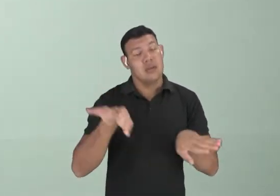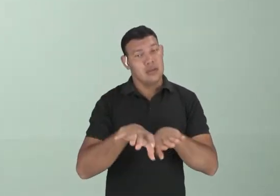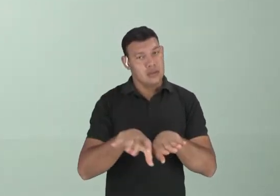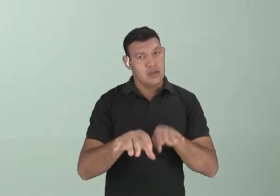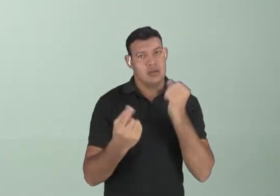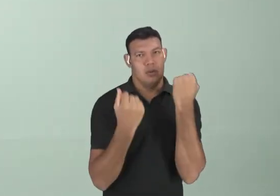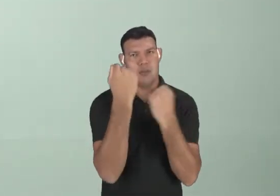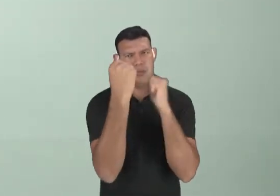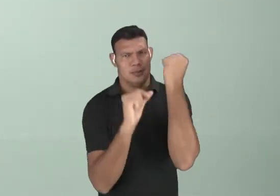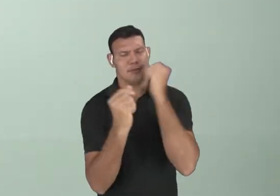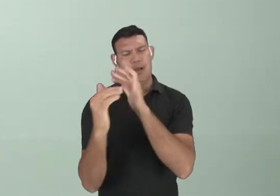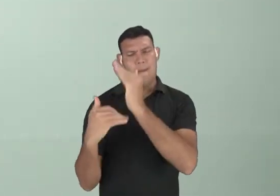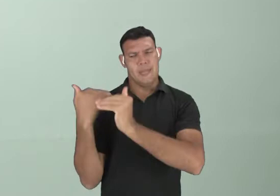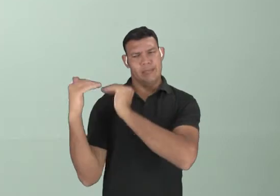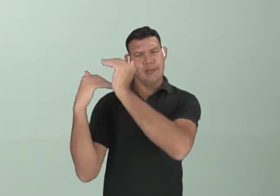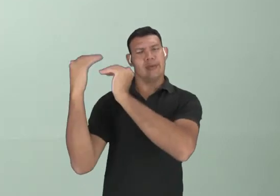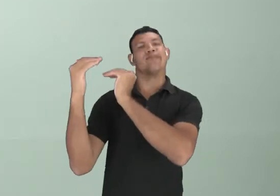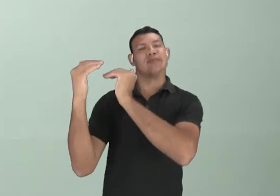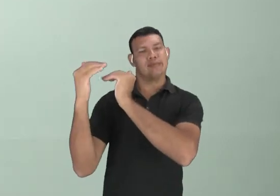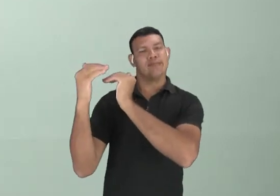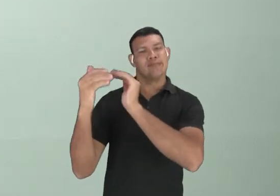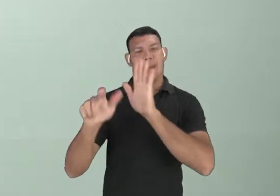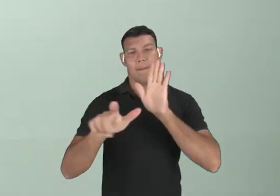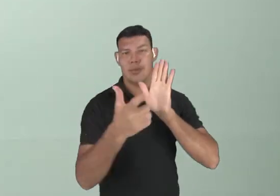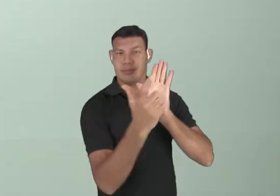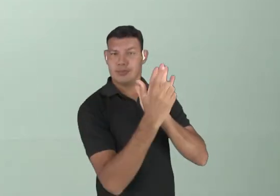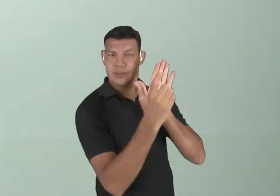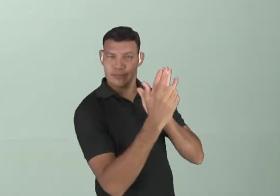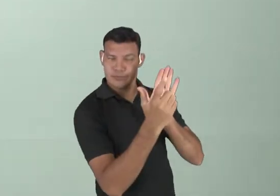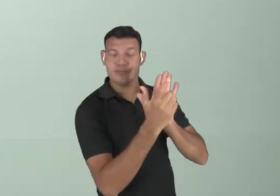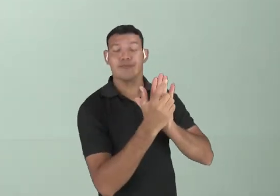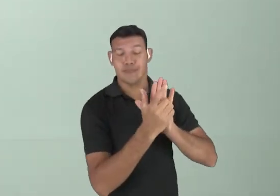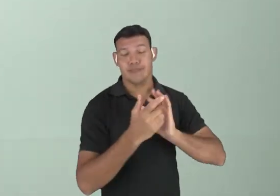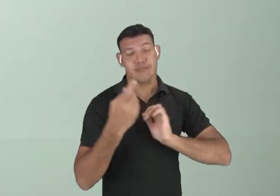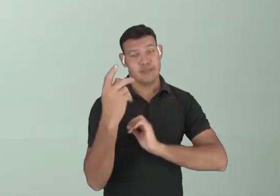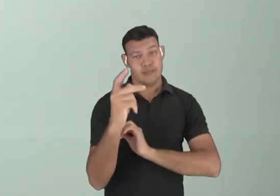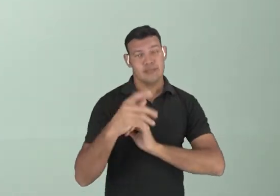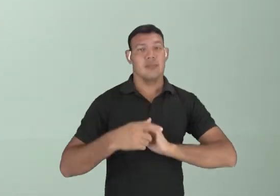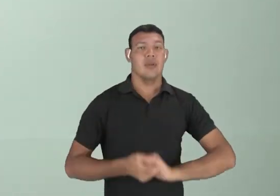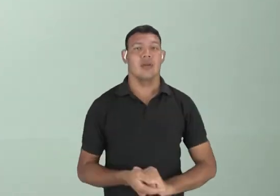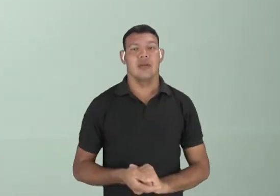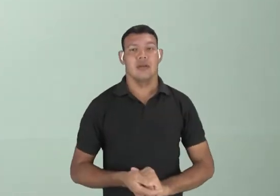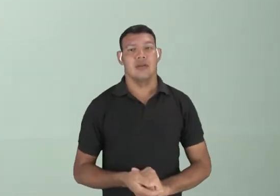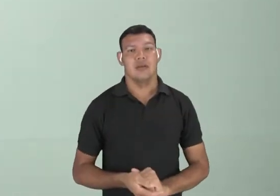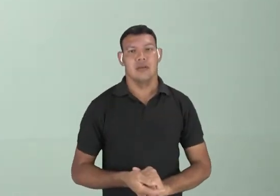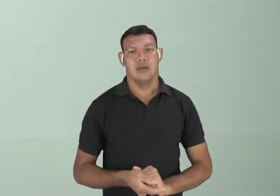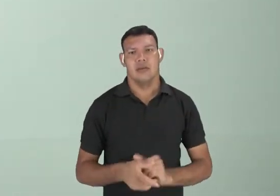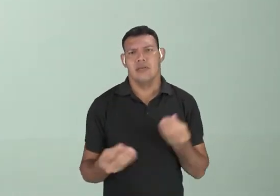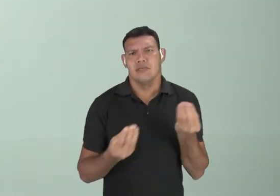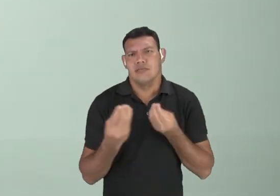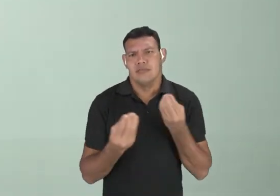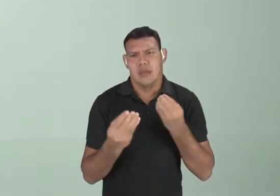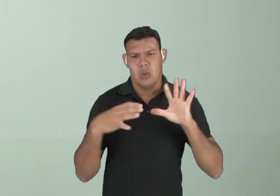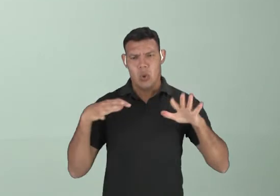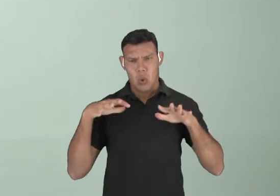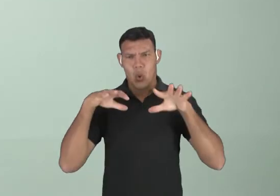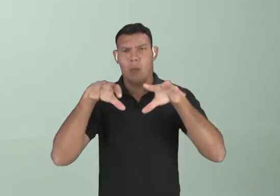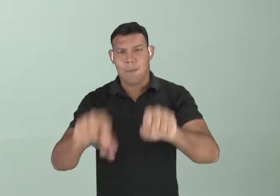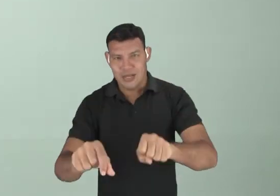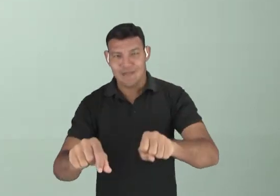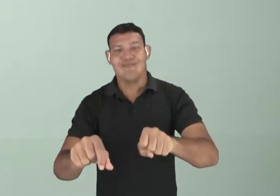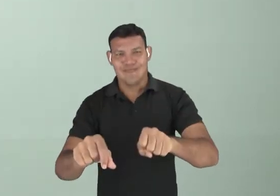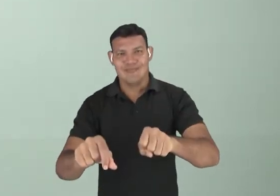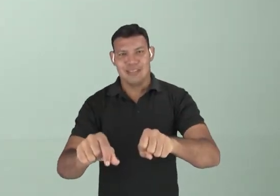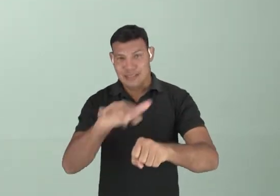de desenvolvimento da Amazônia. Quanto aos projetos de ocupação da Amazônia, que ajudaram